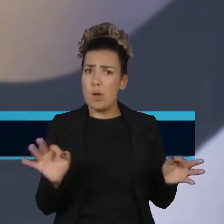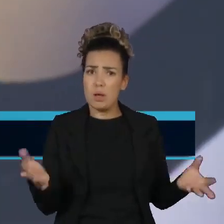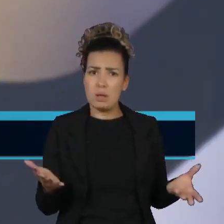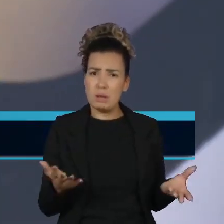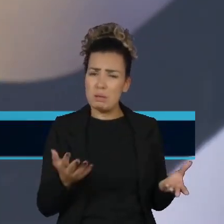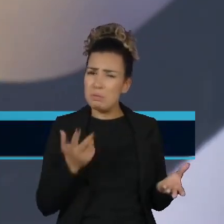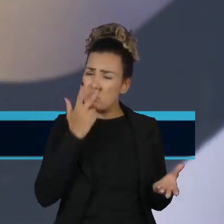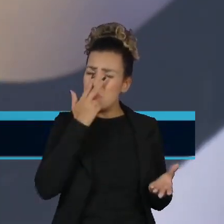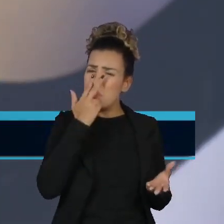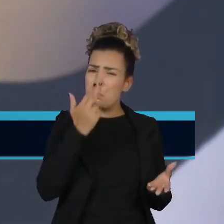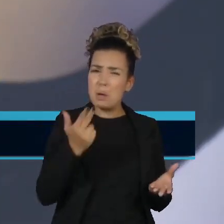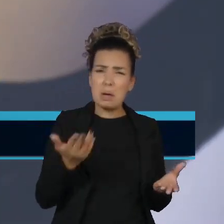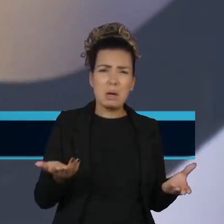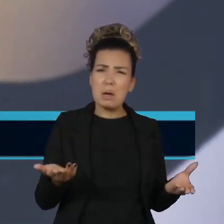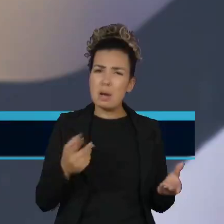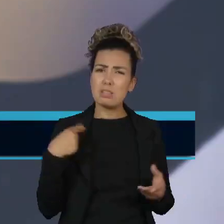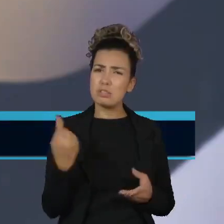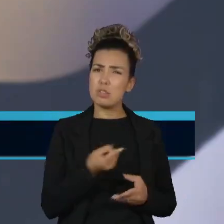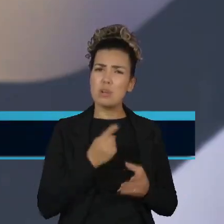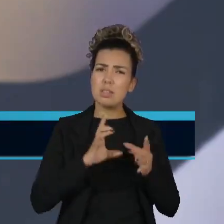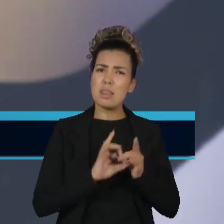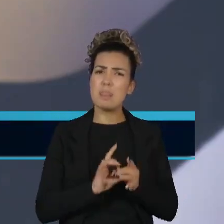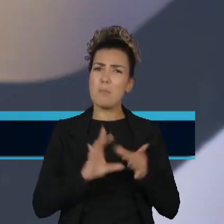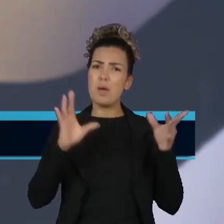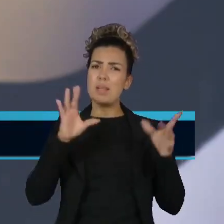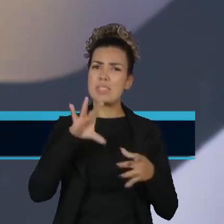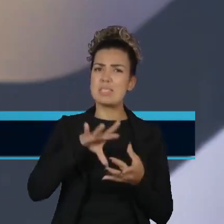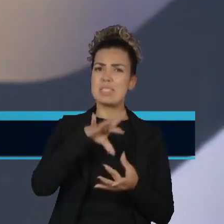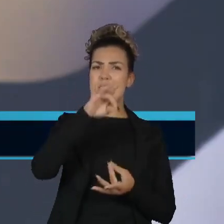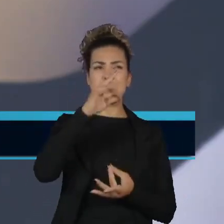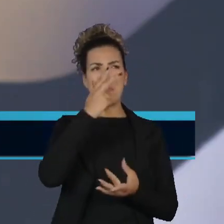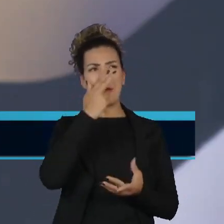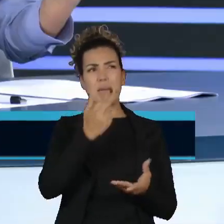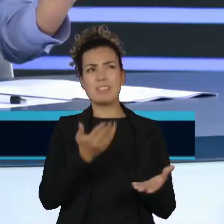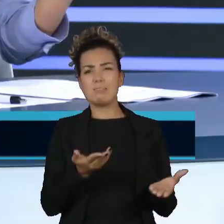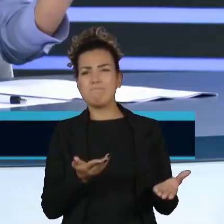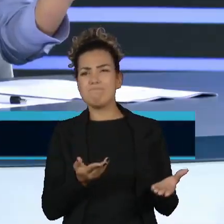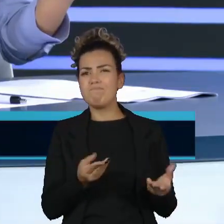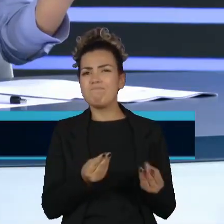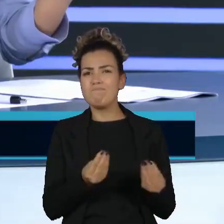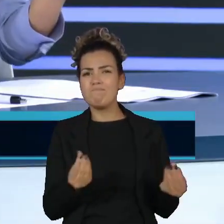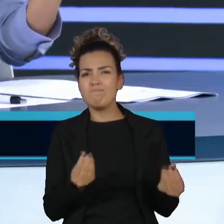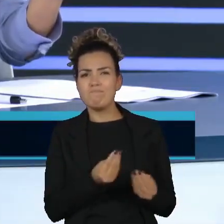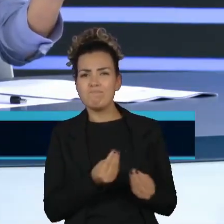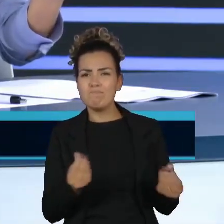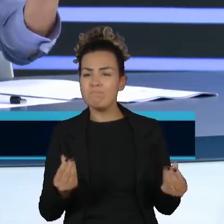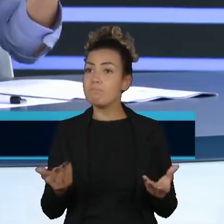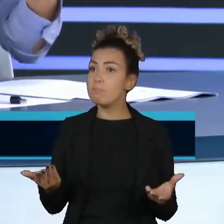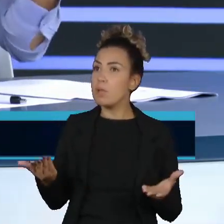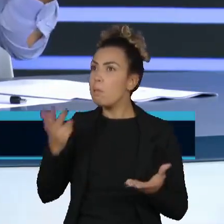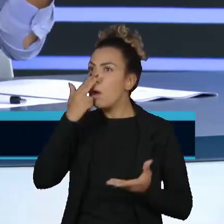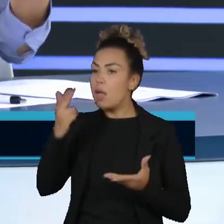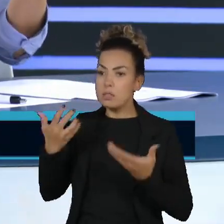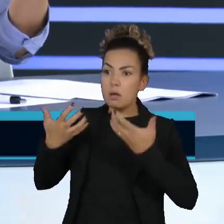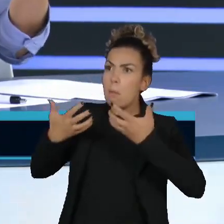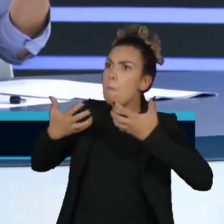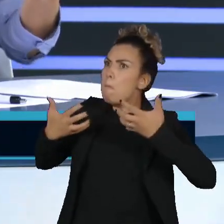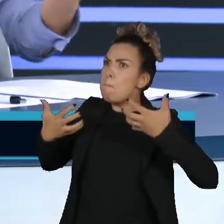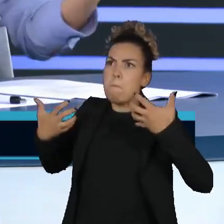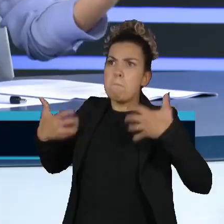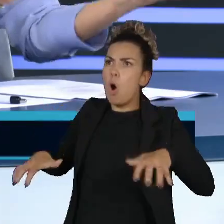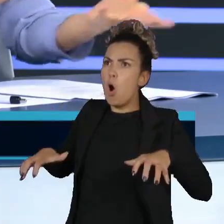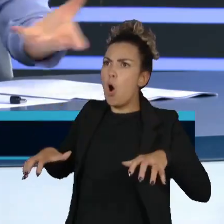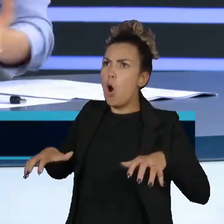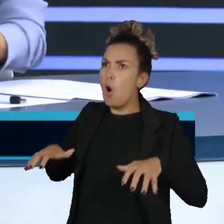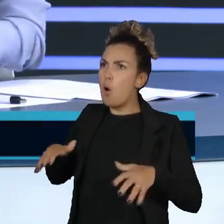de deterioração da nossa democracia bastante preocupante, Karen. Agora, a corda da polarização estica cada vez mais e não só no Brasil.